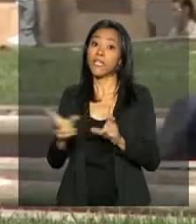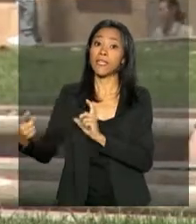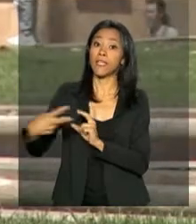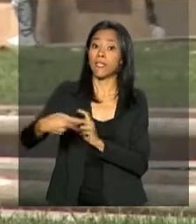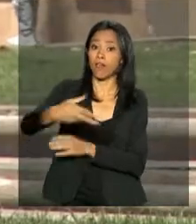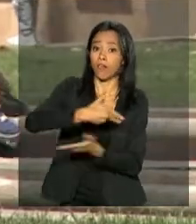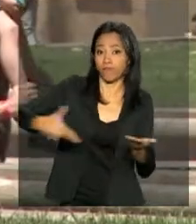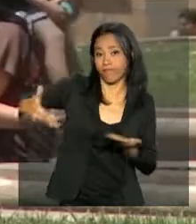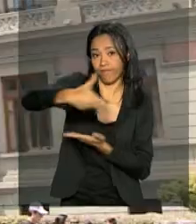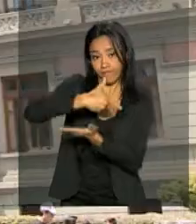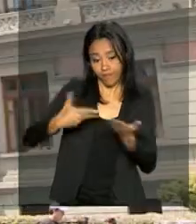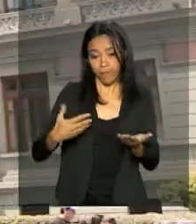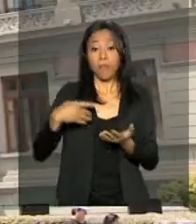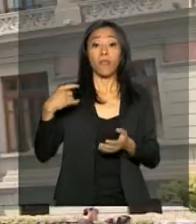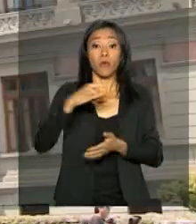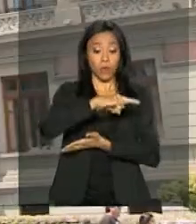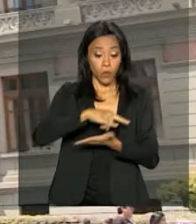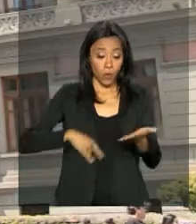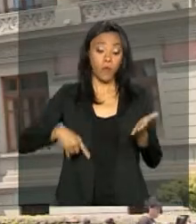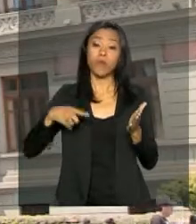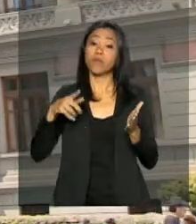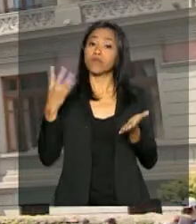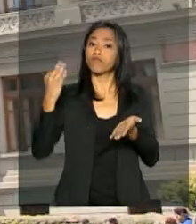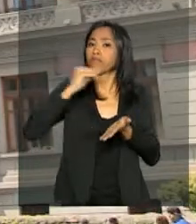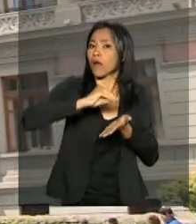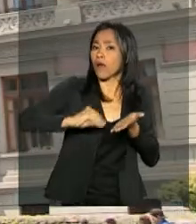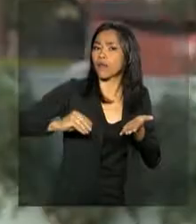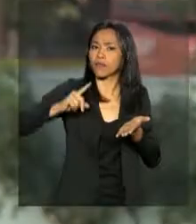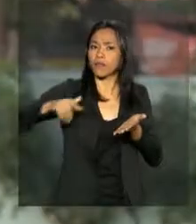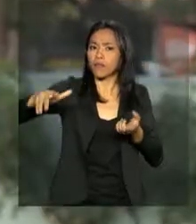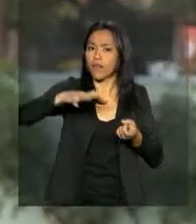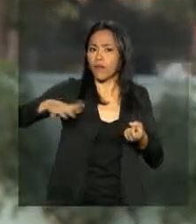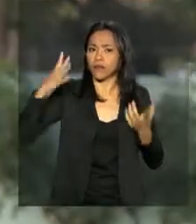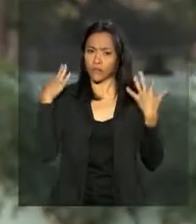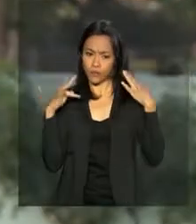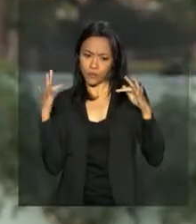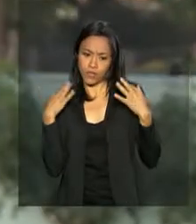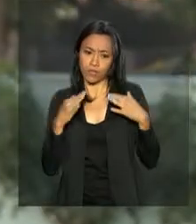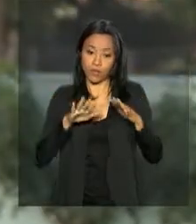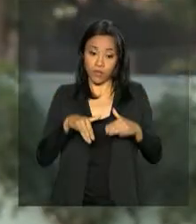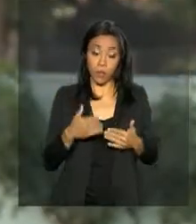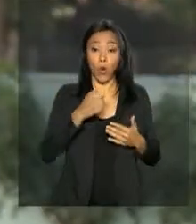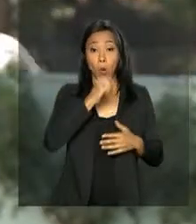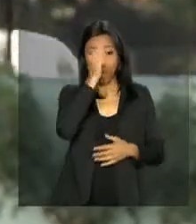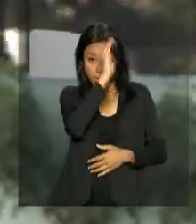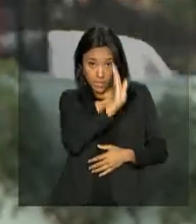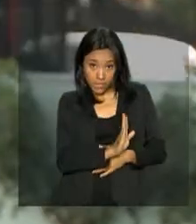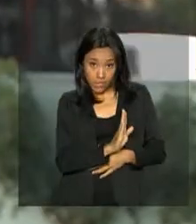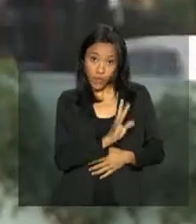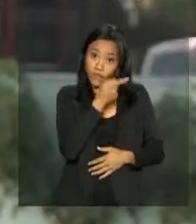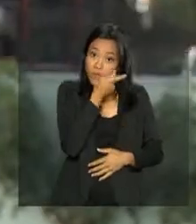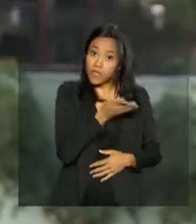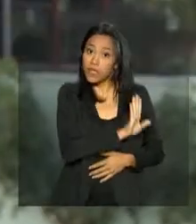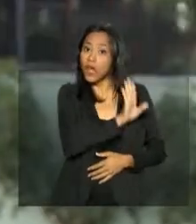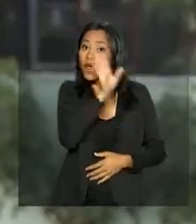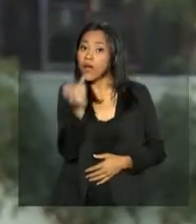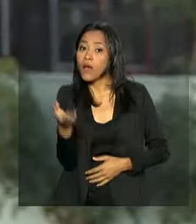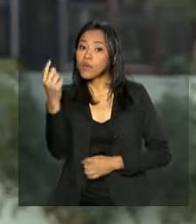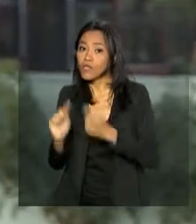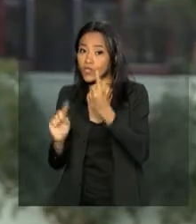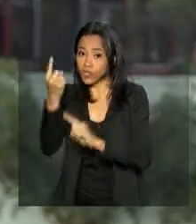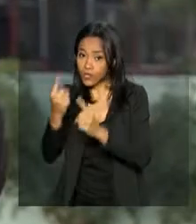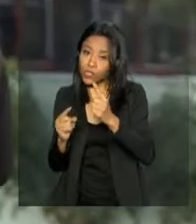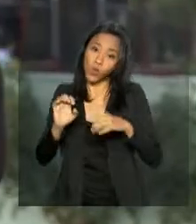documento vai tratar também das relações no setor de turismo quando os brasileiros vêm ao chile e fazem ligação ou